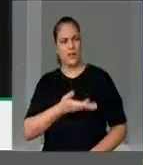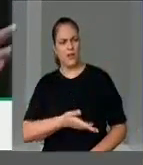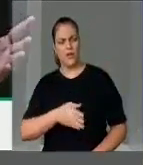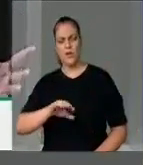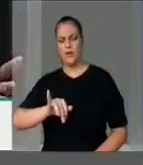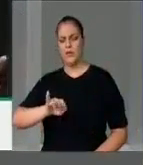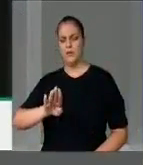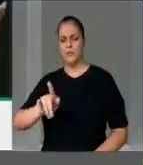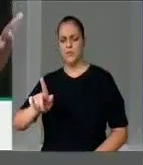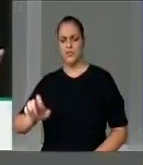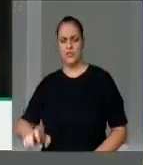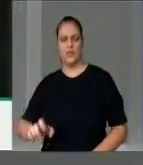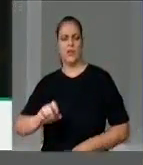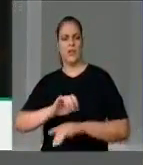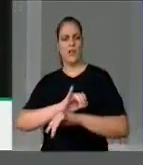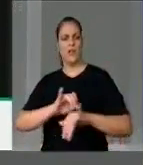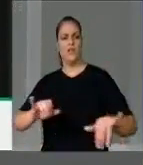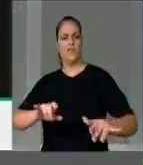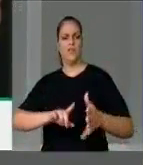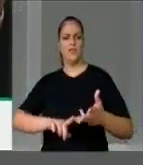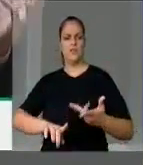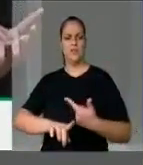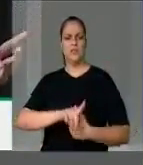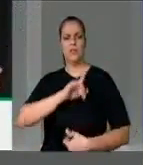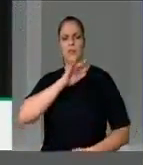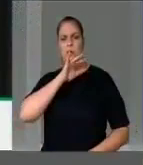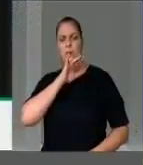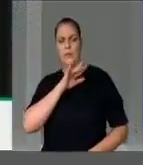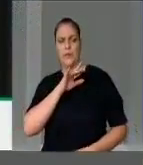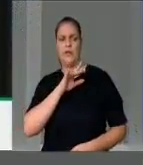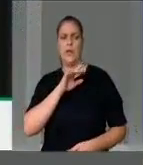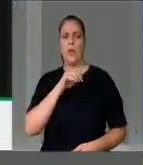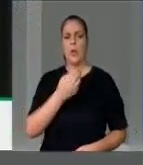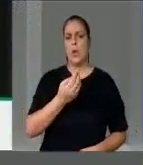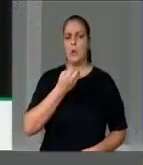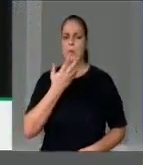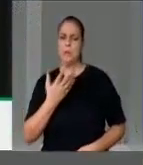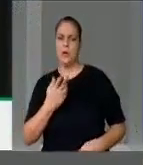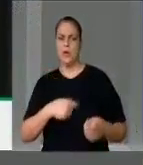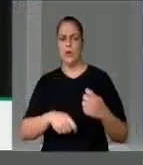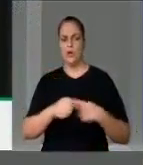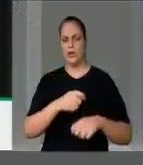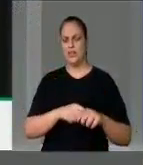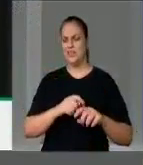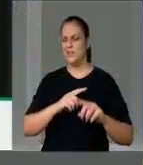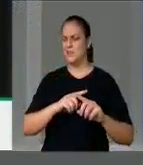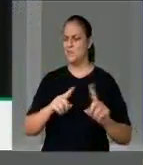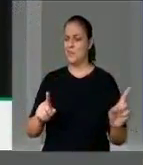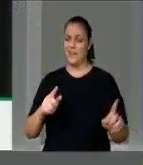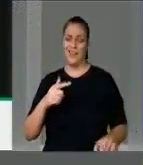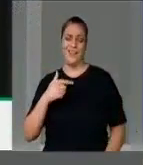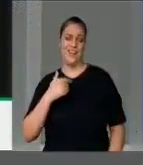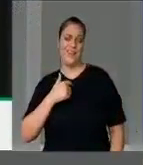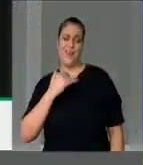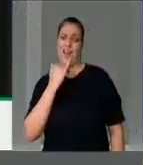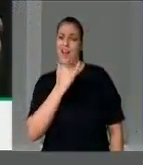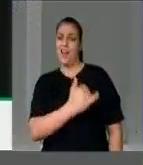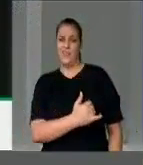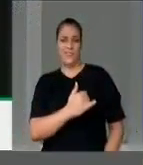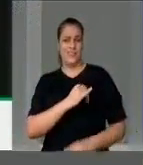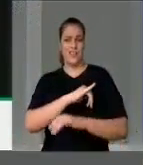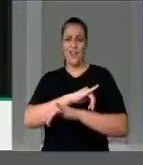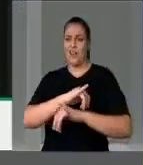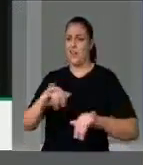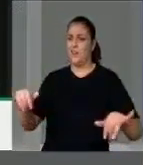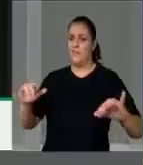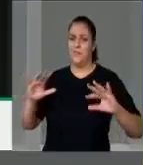traz diversas notícias da retomada da economia. Eu quero dizer para esse deputado, para toda essa casa, para